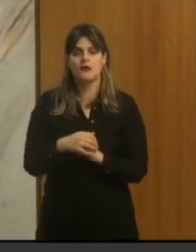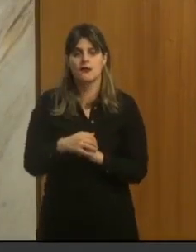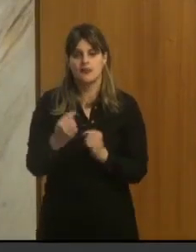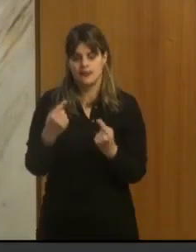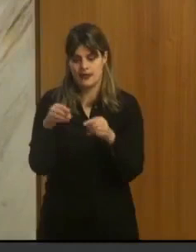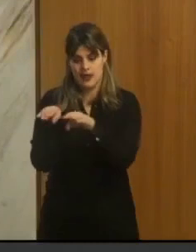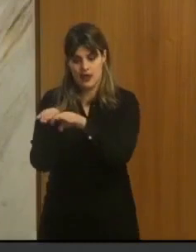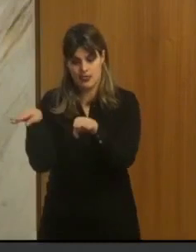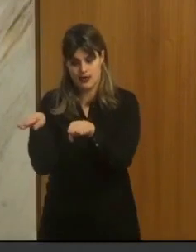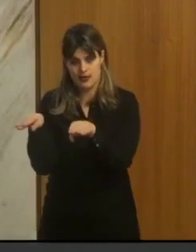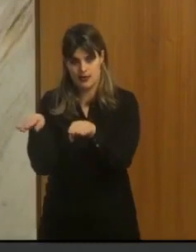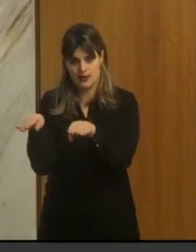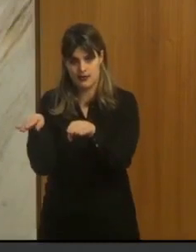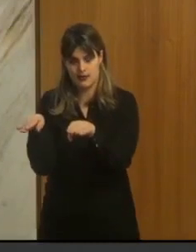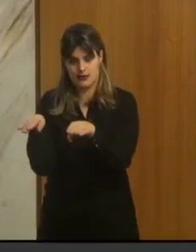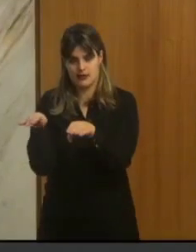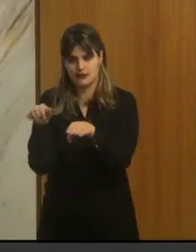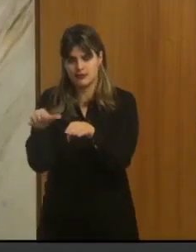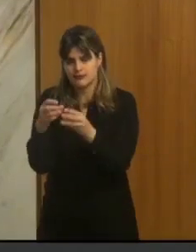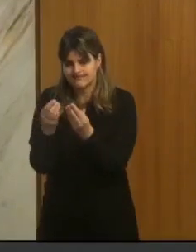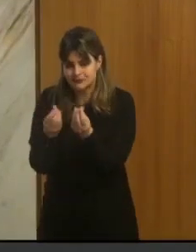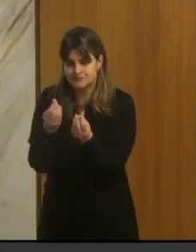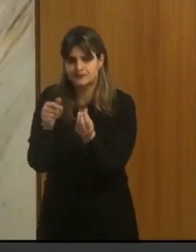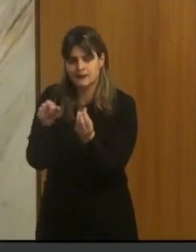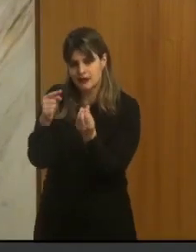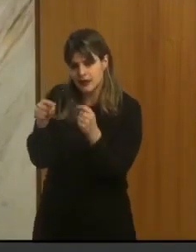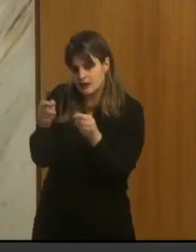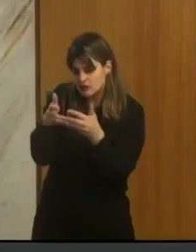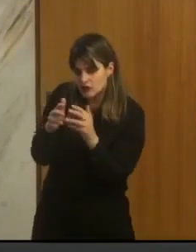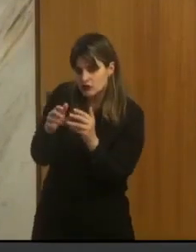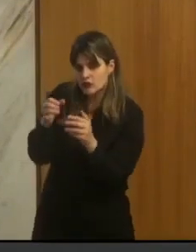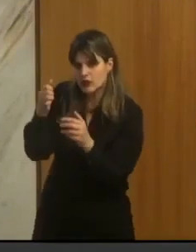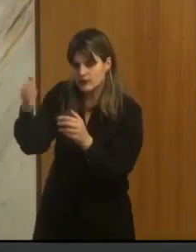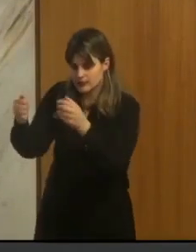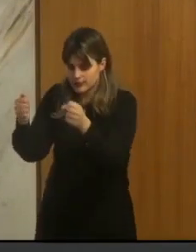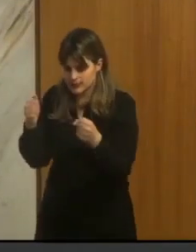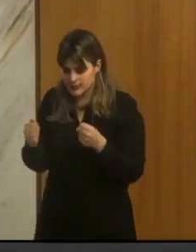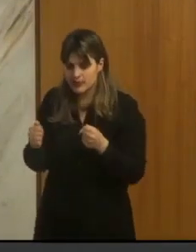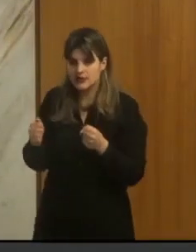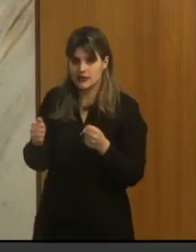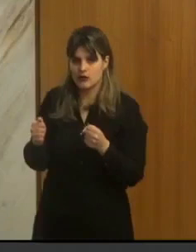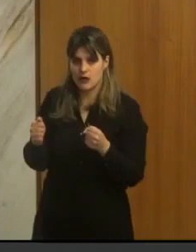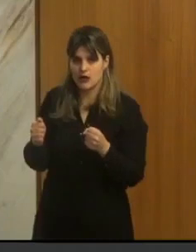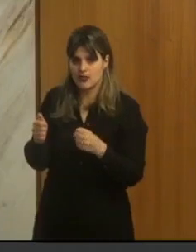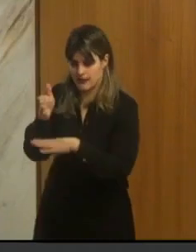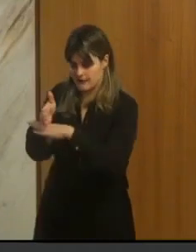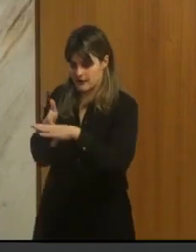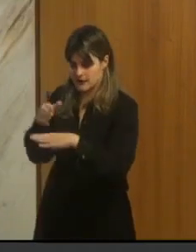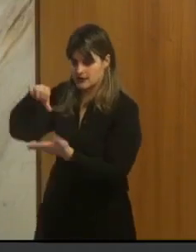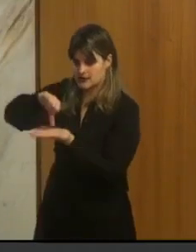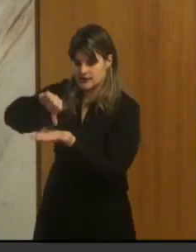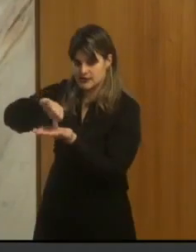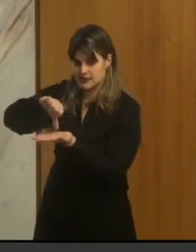altar-mor ruanesco, tem uma composição onde as quatro pilastras dividem o altar, ao centro